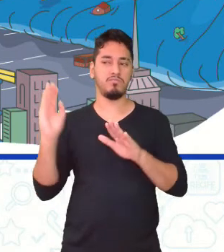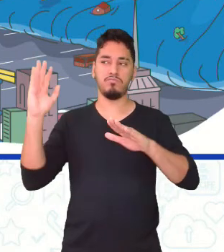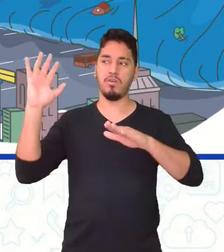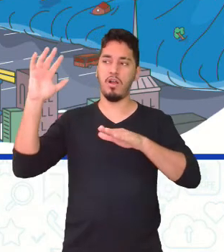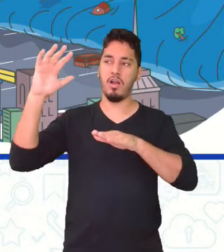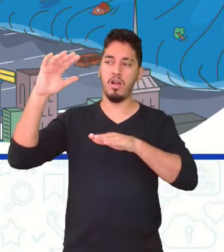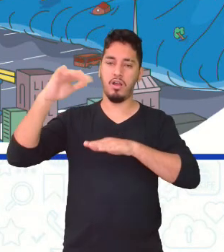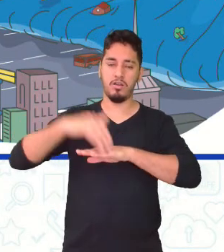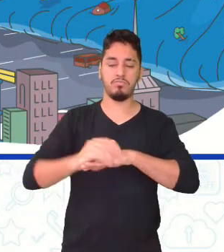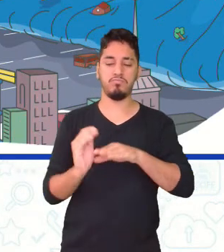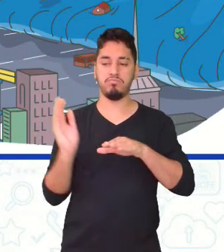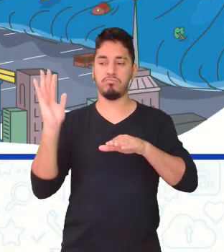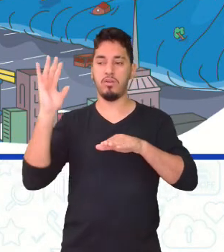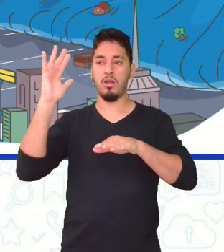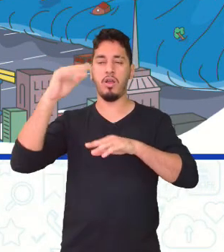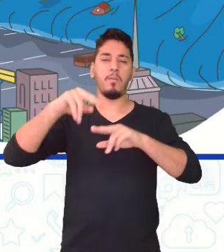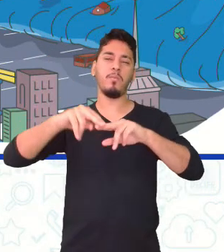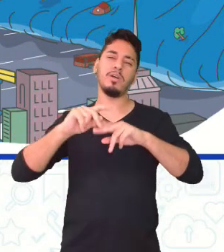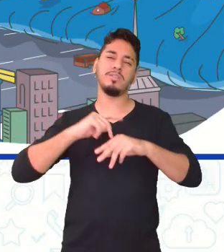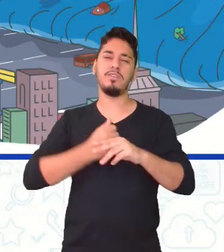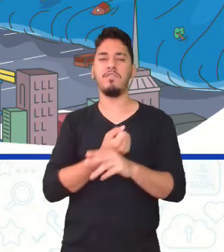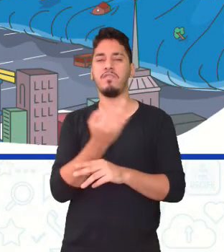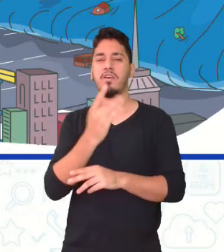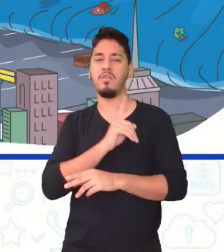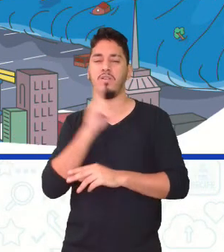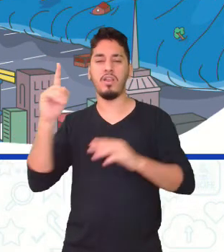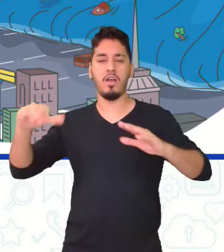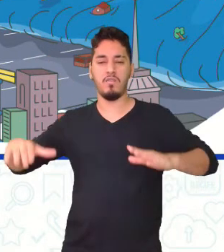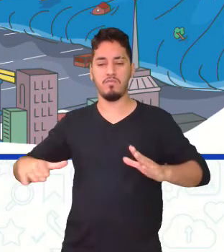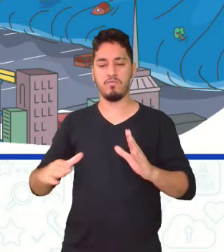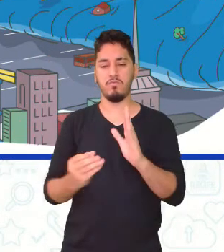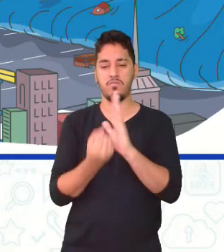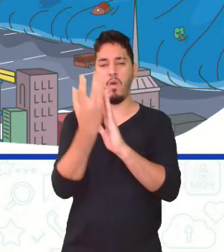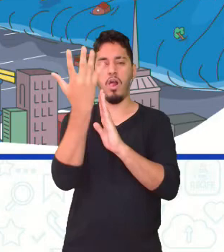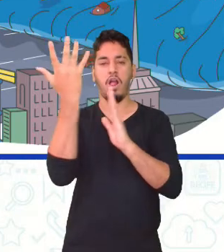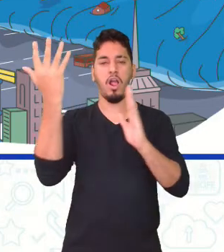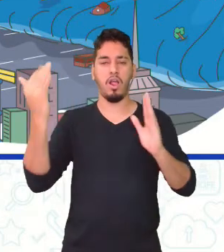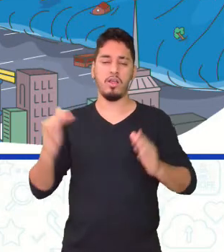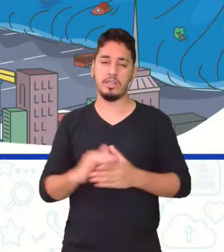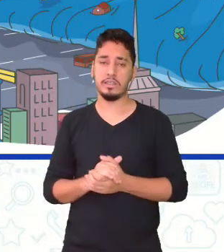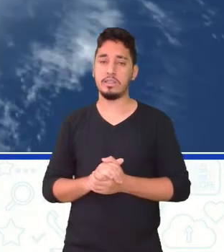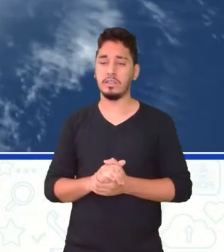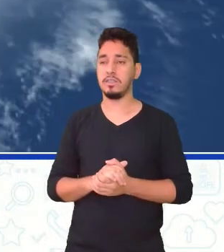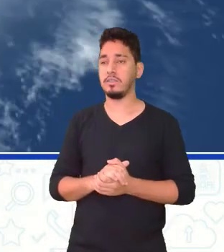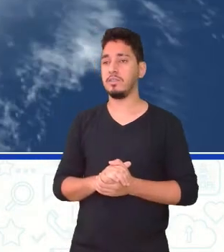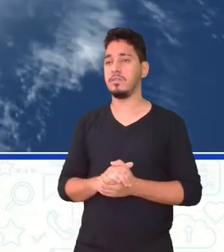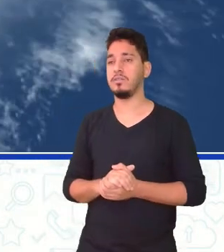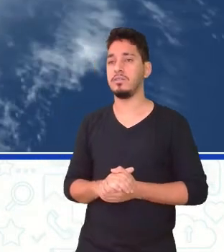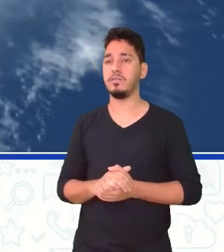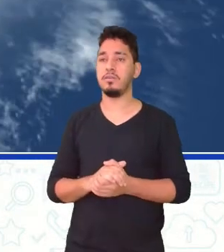Teve atividade ali vulcânica. Sim, muito grande, né? Exatamente. Extremamente.